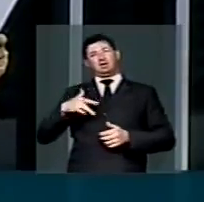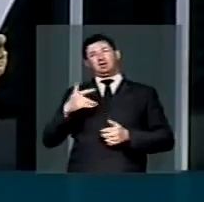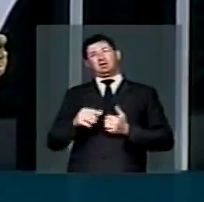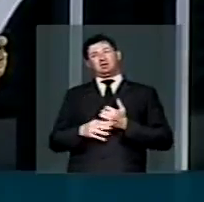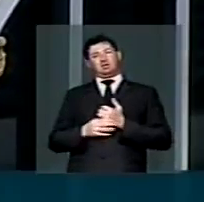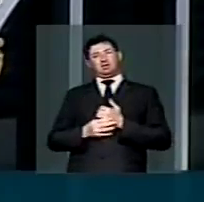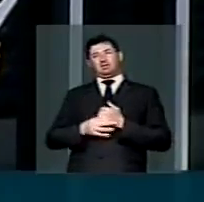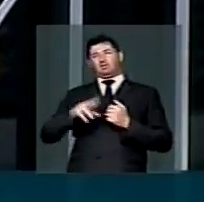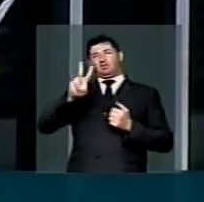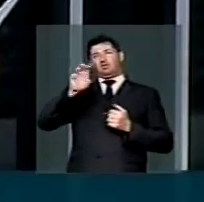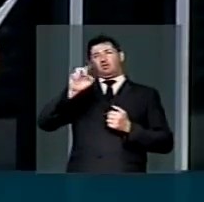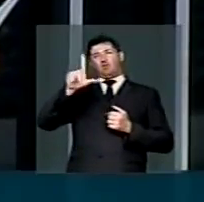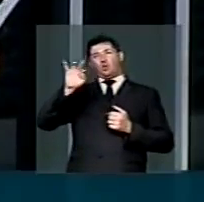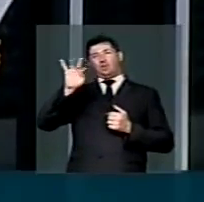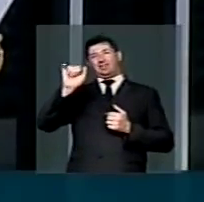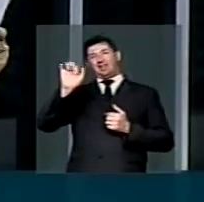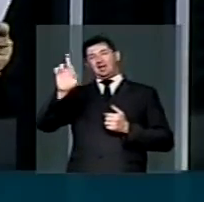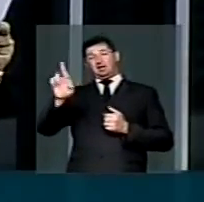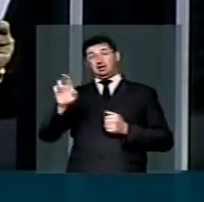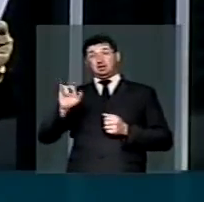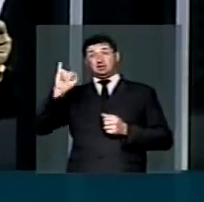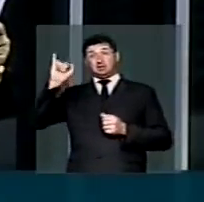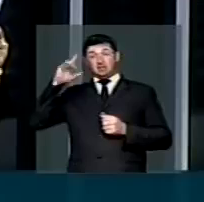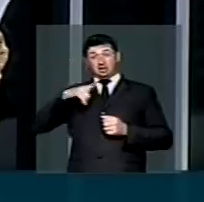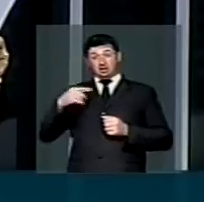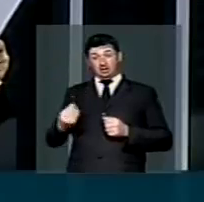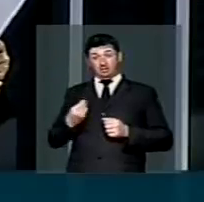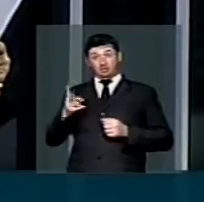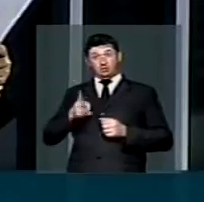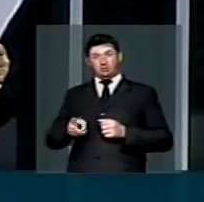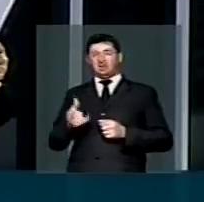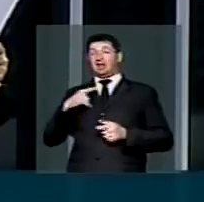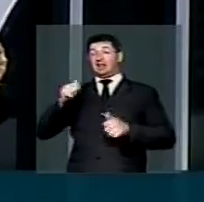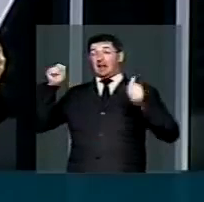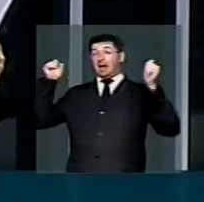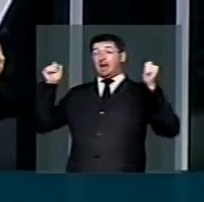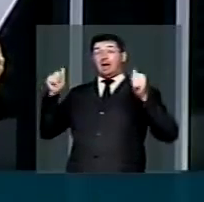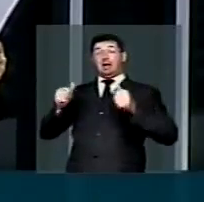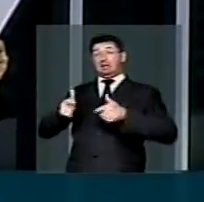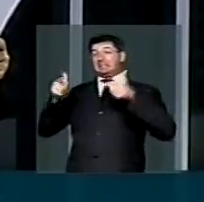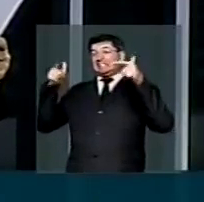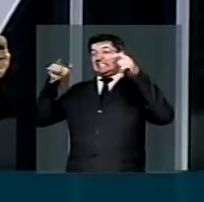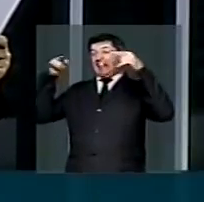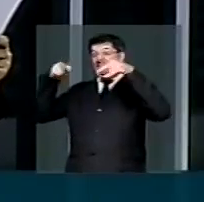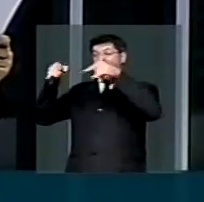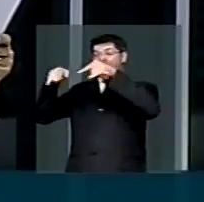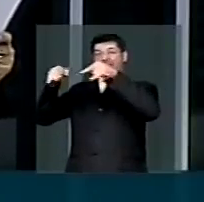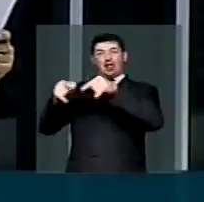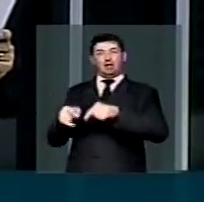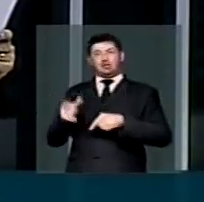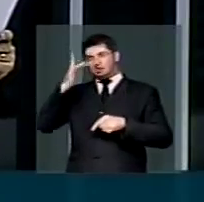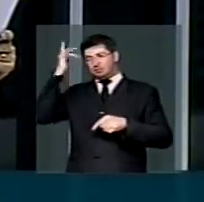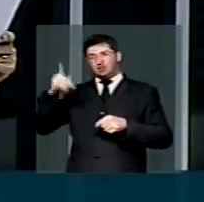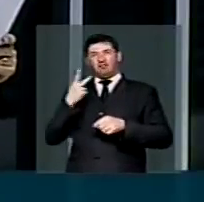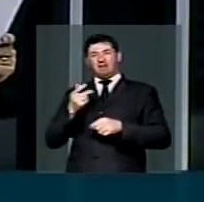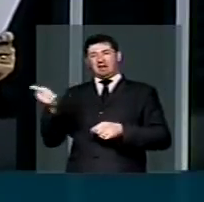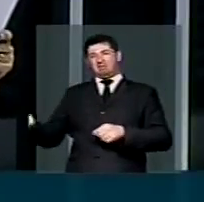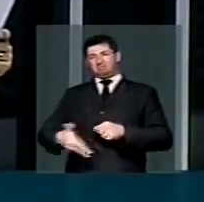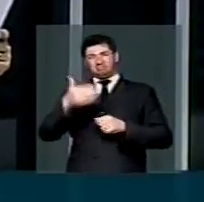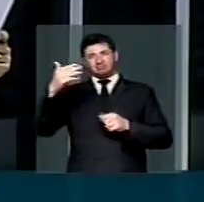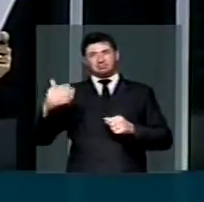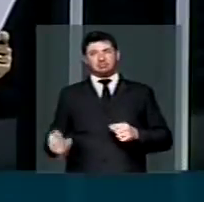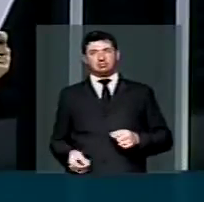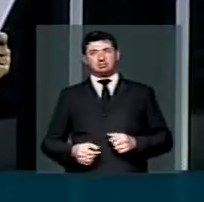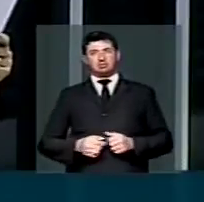de Voltaire, se estivesse vivo hoje, certamente lançaria maldição em todos os que clamam por esse clichê sem praticá-lo em